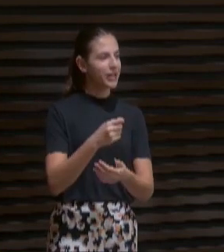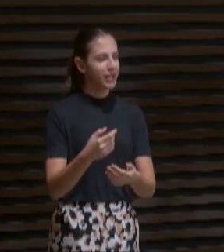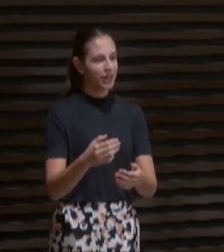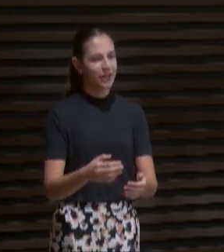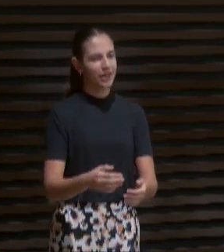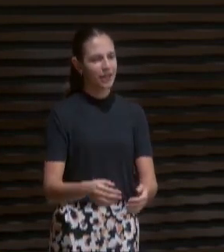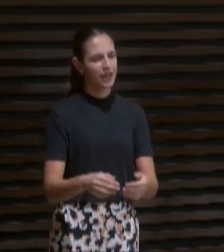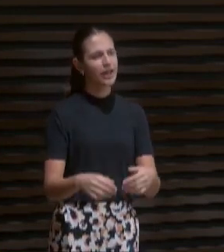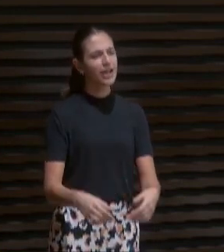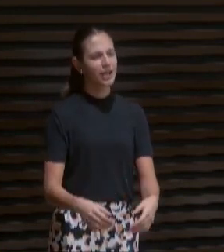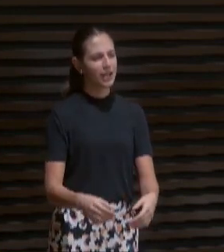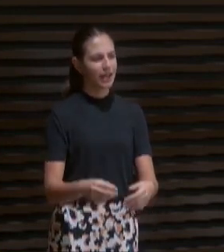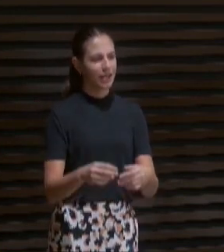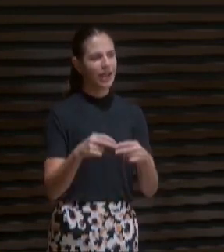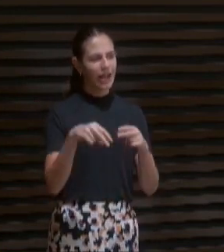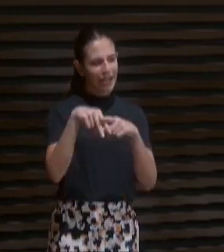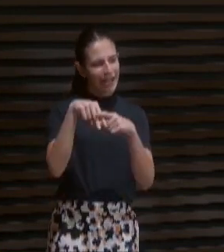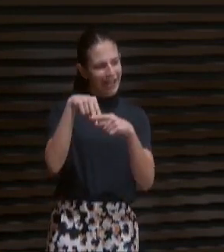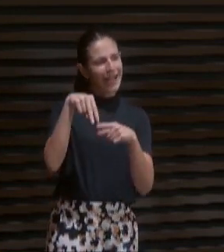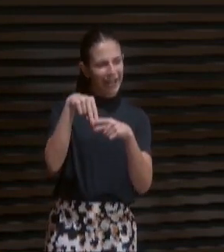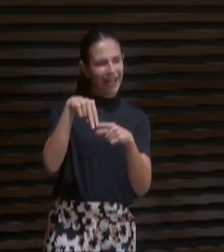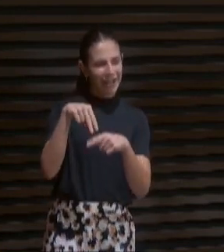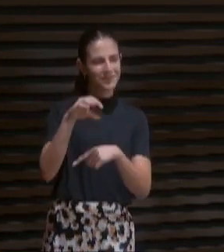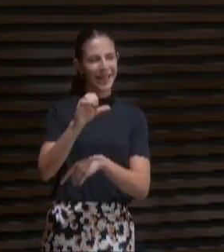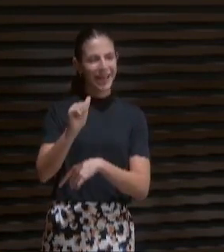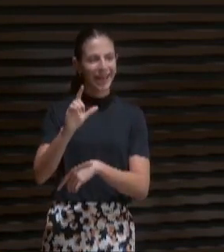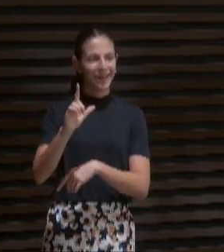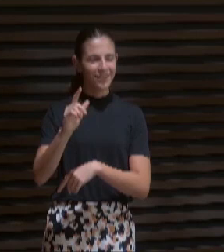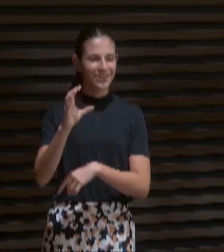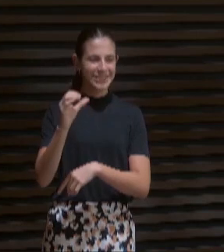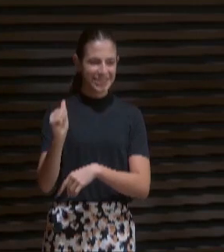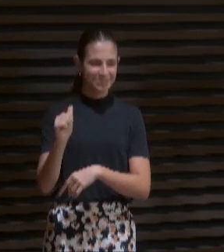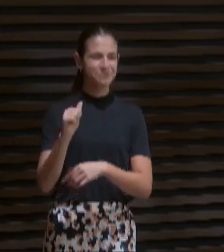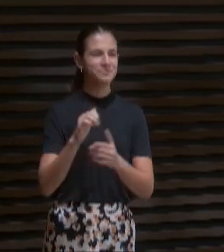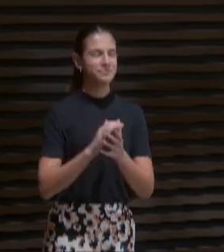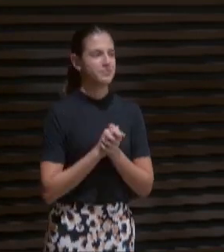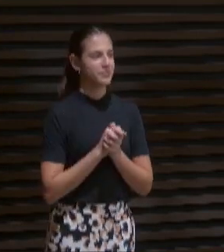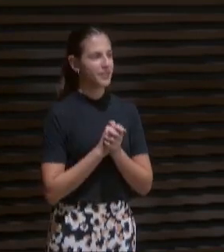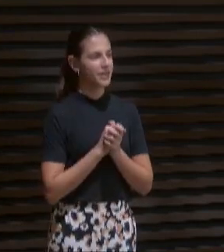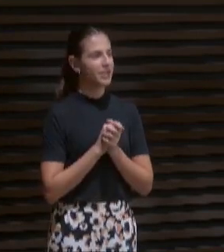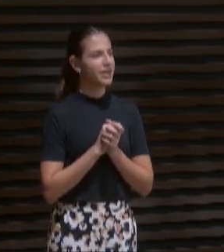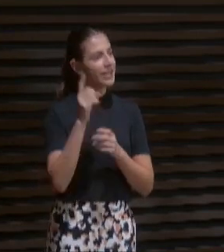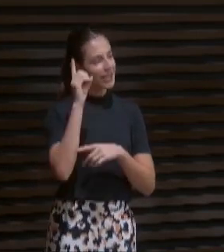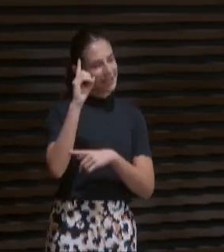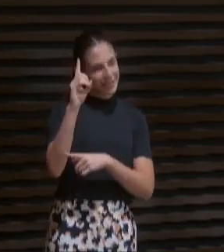Ela está querendo casar. Compra calça. Pede a Deus para mandar um homem